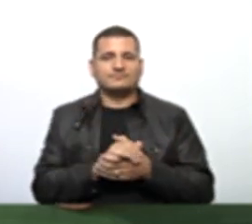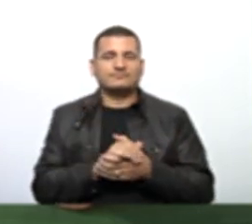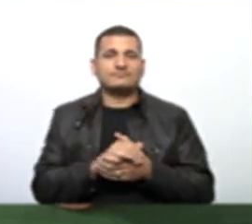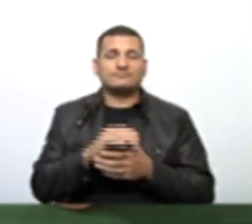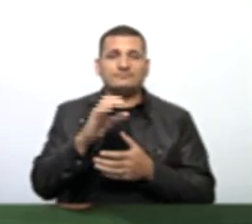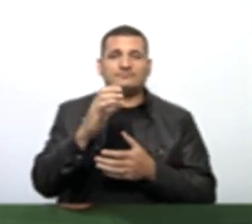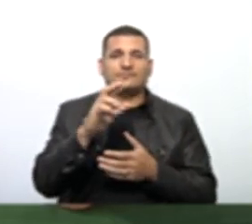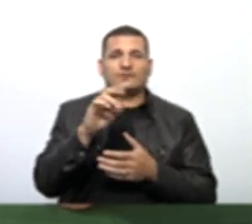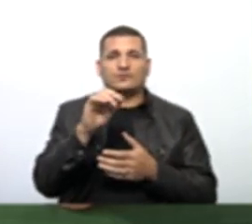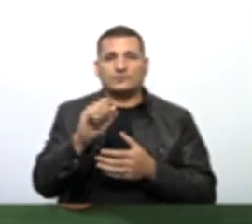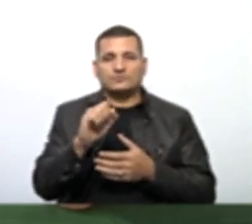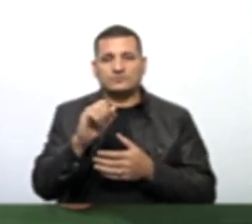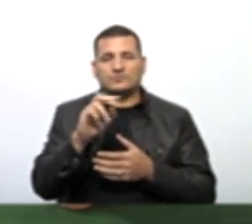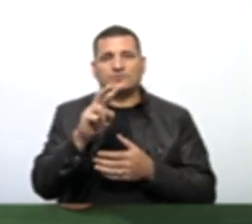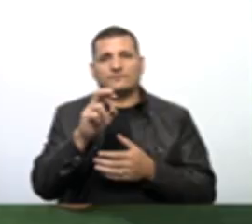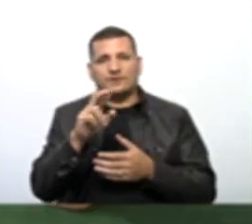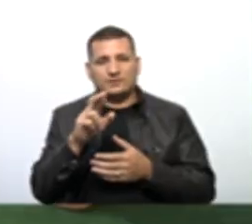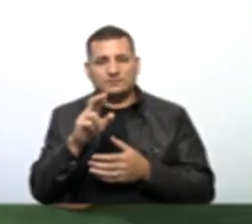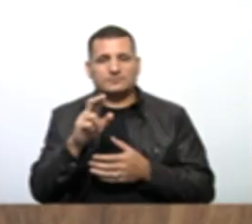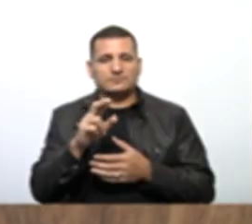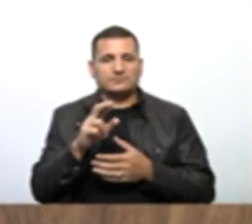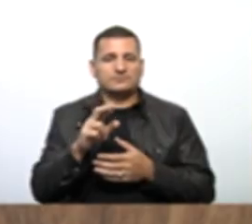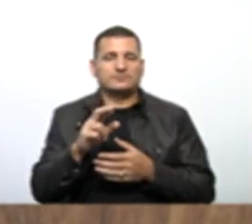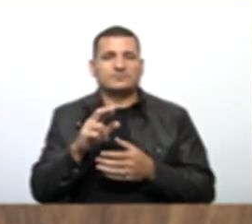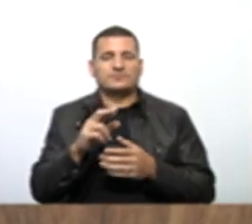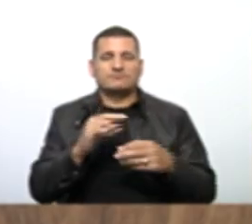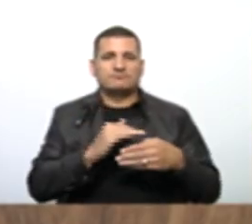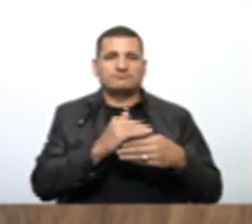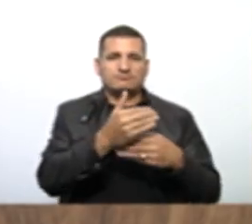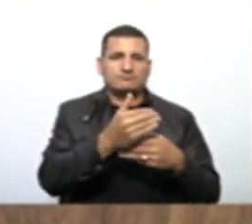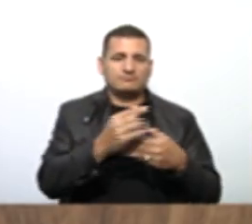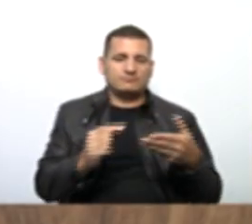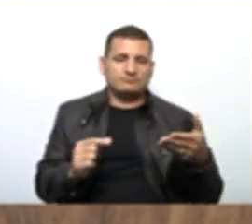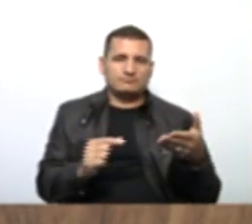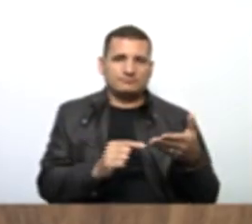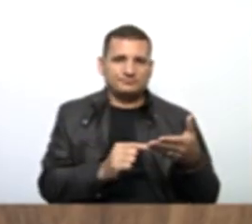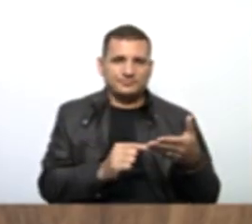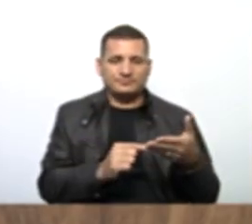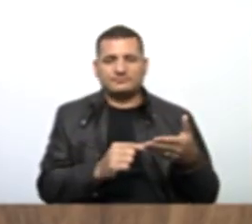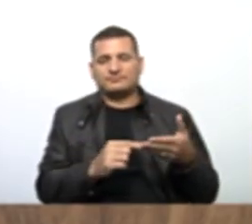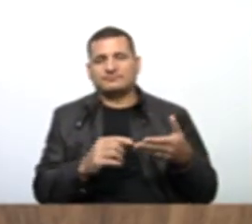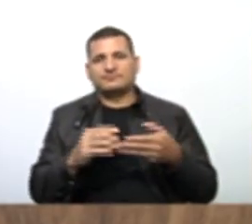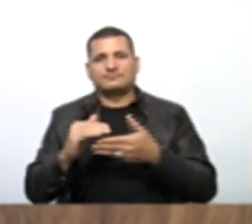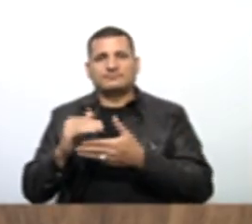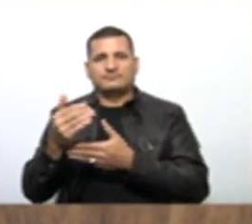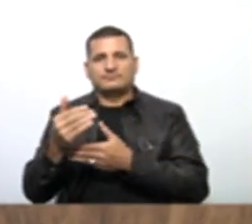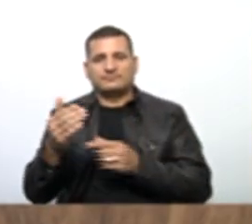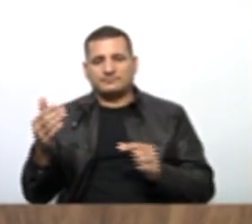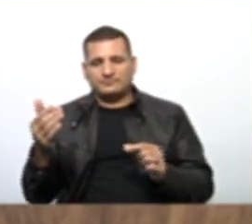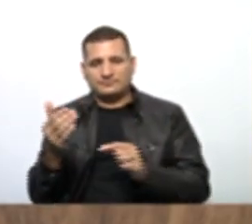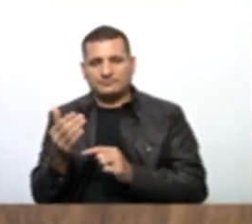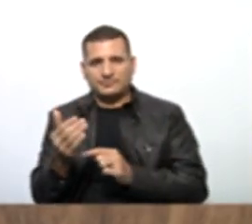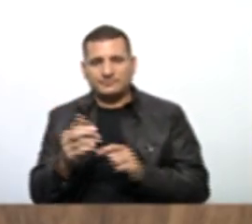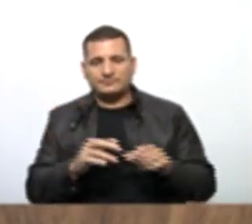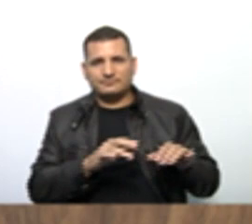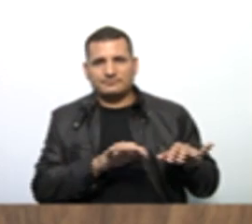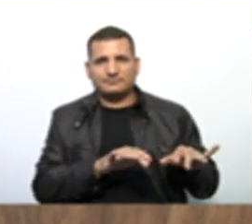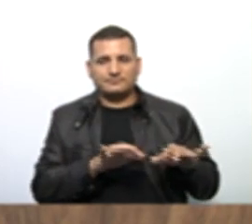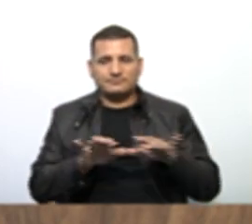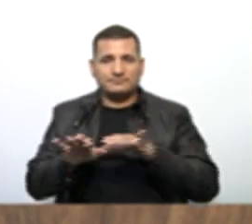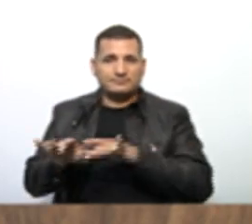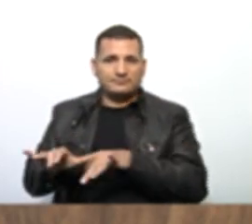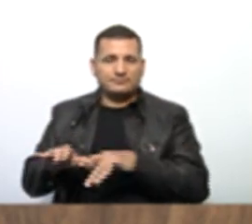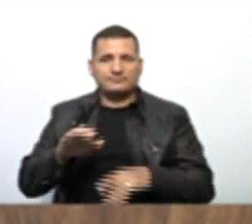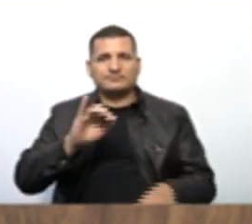para conectar um com o outro a partir dessa conexão você monta essa rede configura o ipê direitinho dos dois equipamentos é